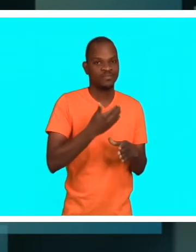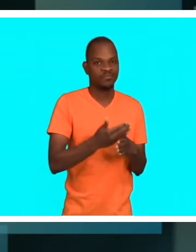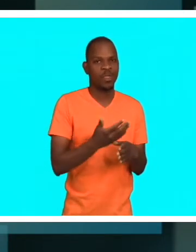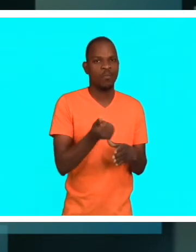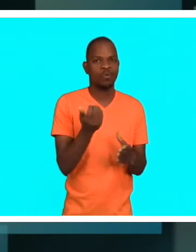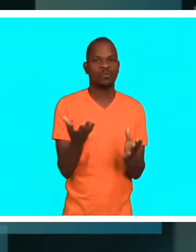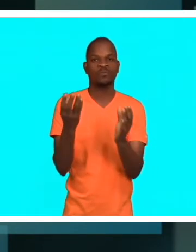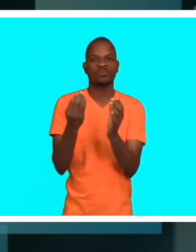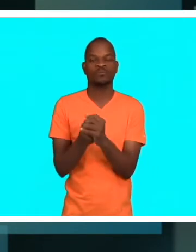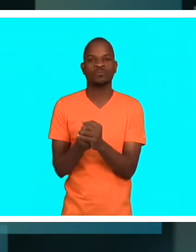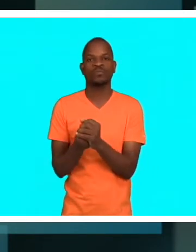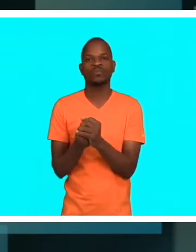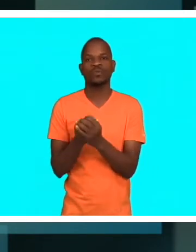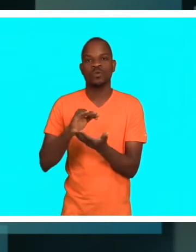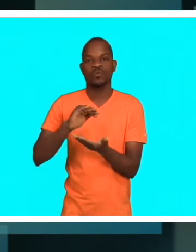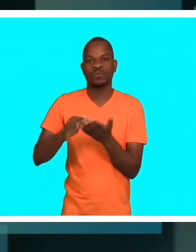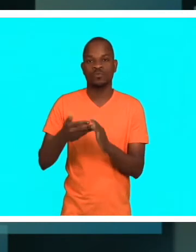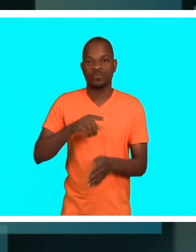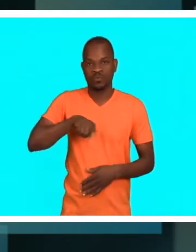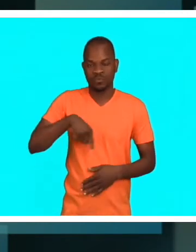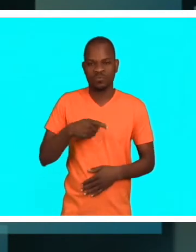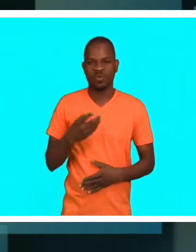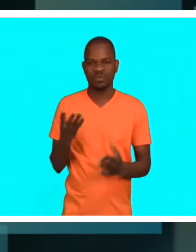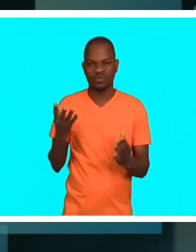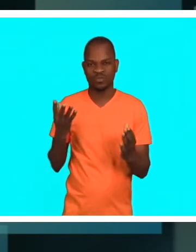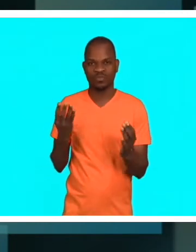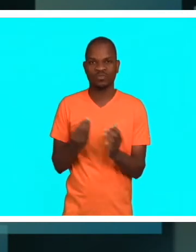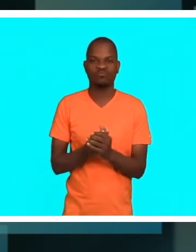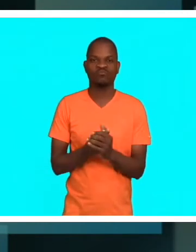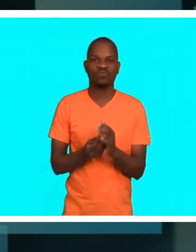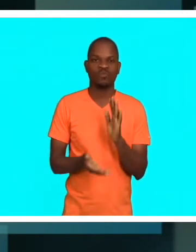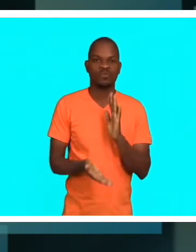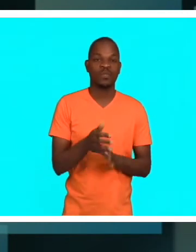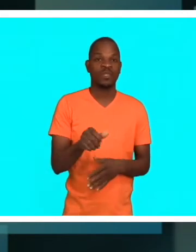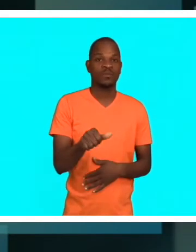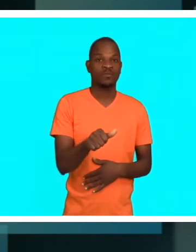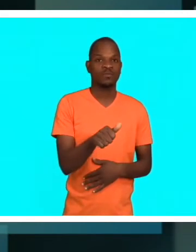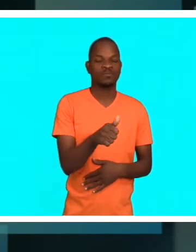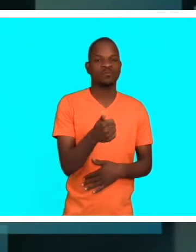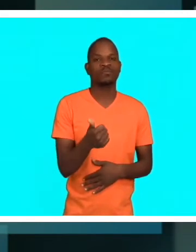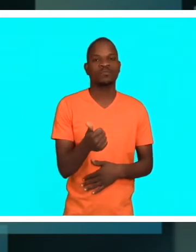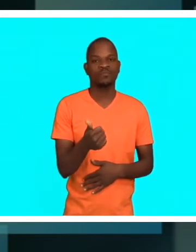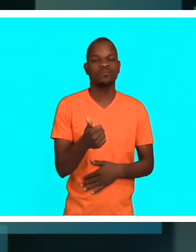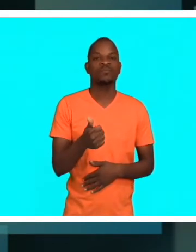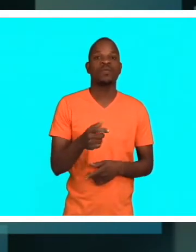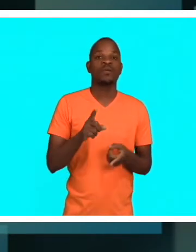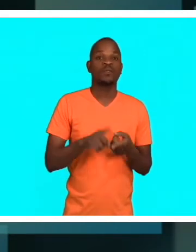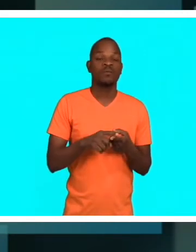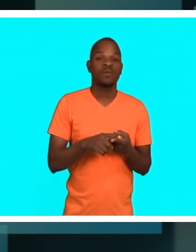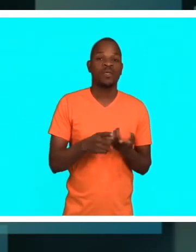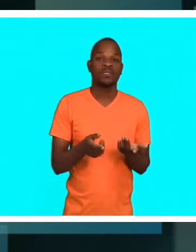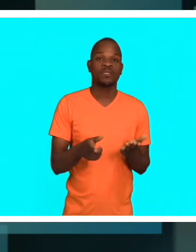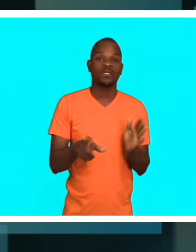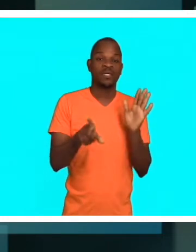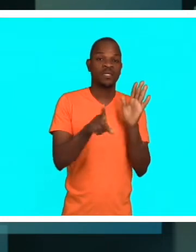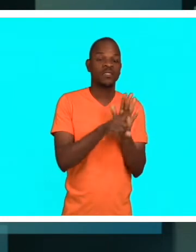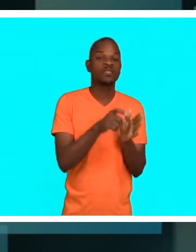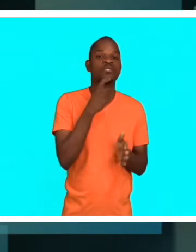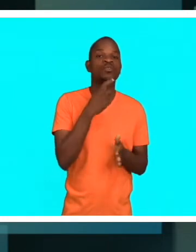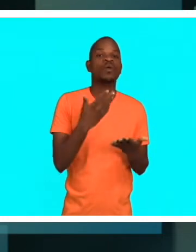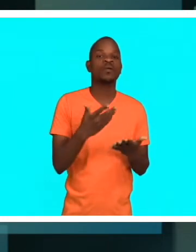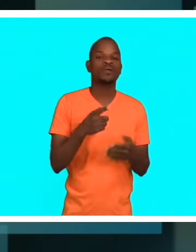algumas experiências, pode se juntar aos nossos docentes e, em conjunto, iremos melhorando pelo que nós desenhamos. Como